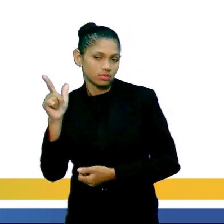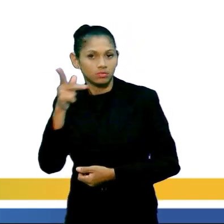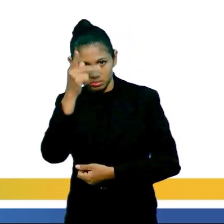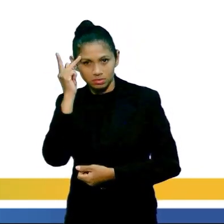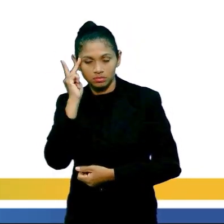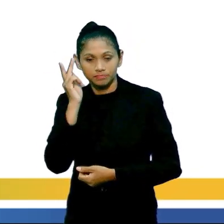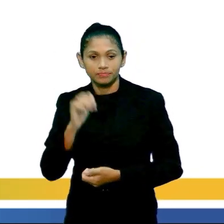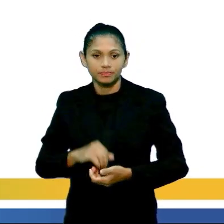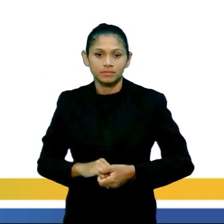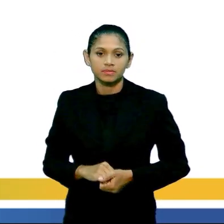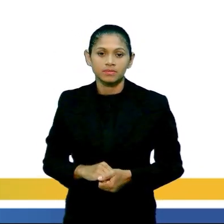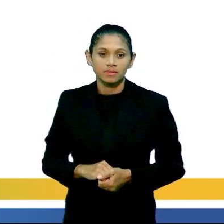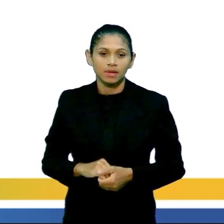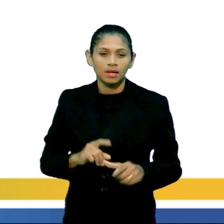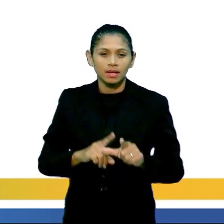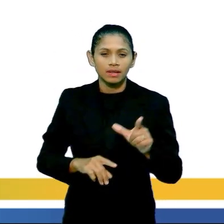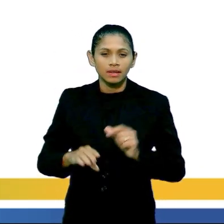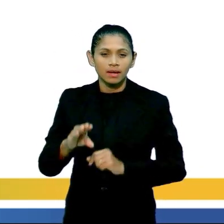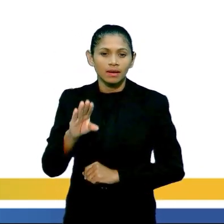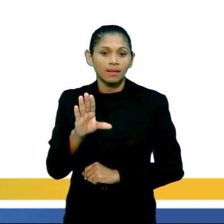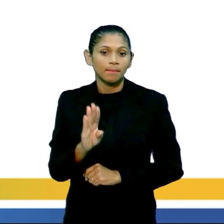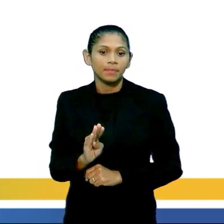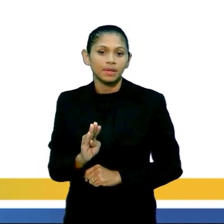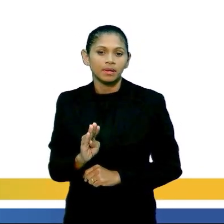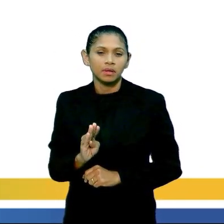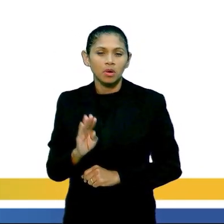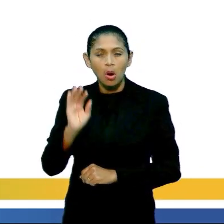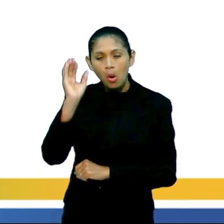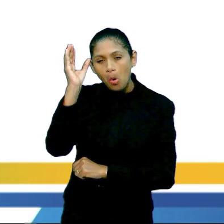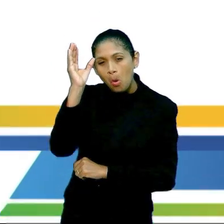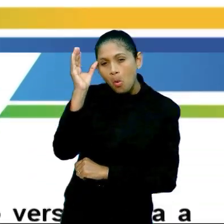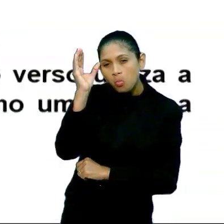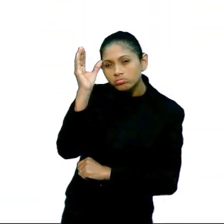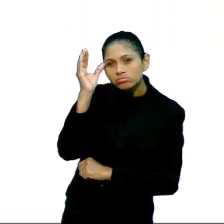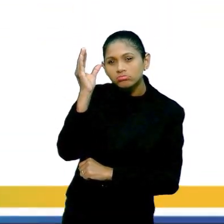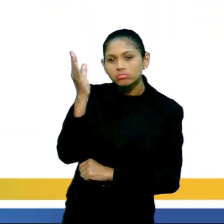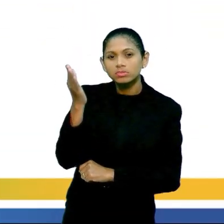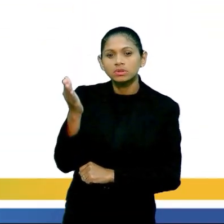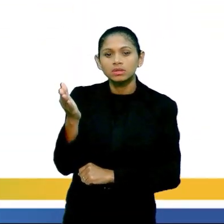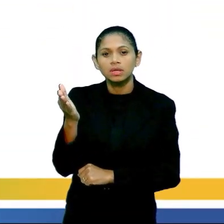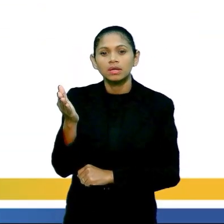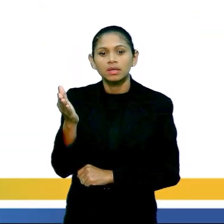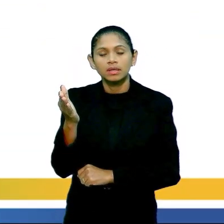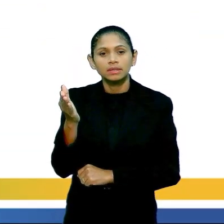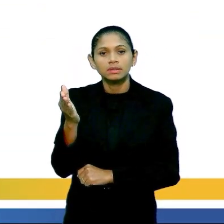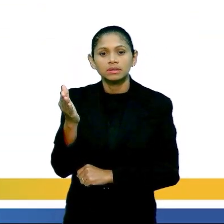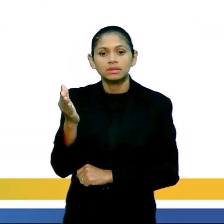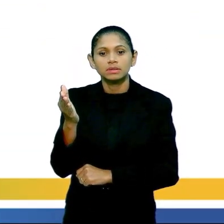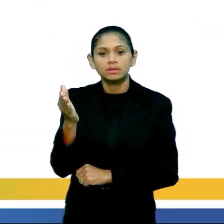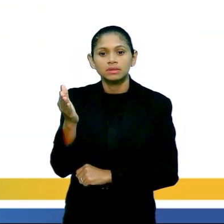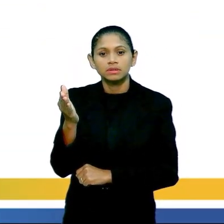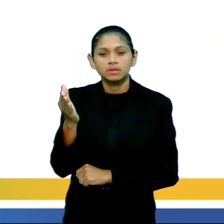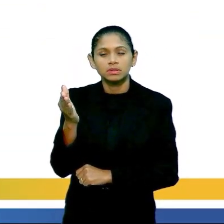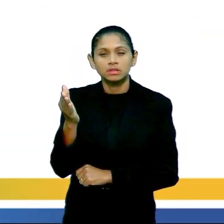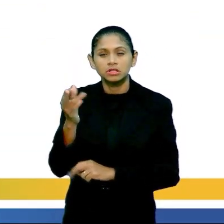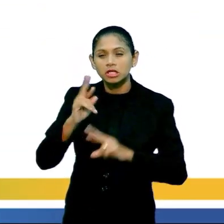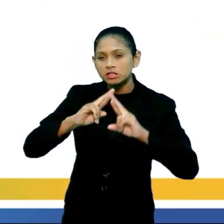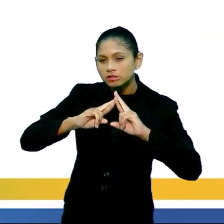compara, né? Ele vai dando características da cabra, mas não ressalta, né? Essa questão da consciência.